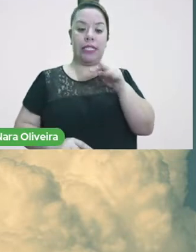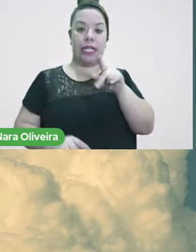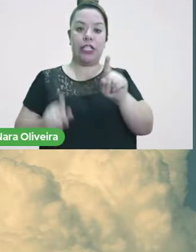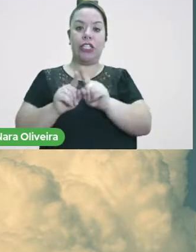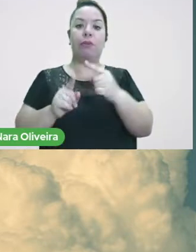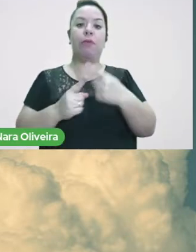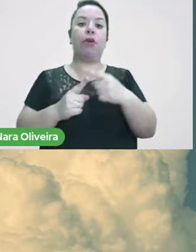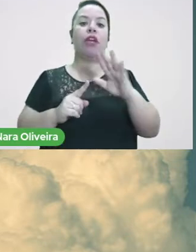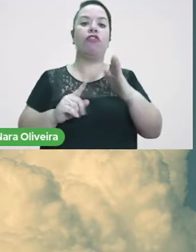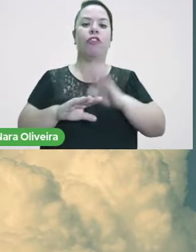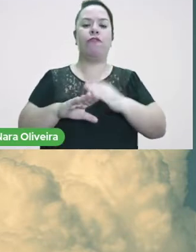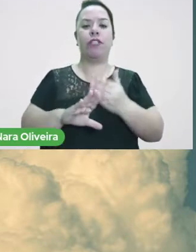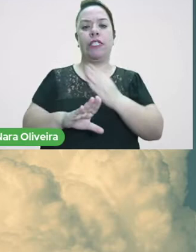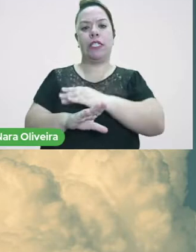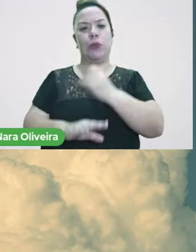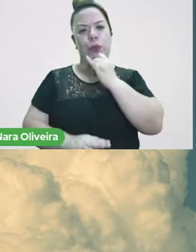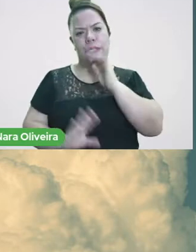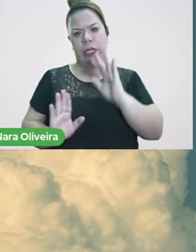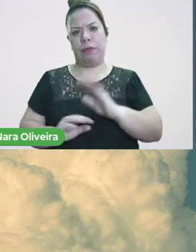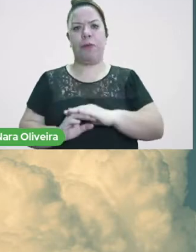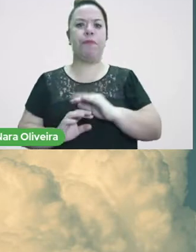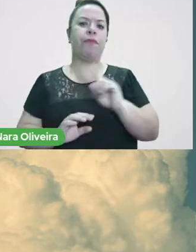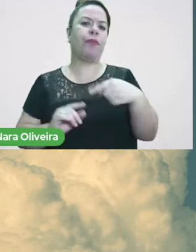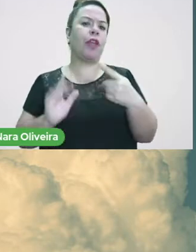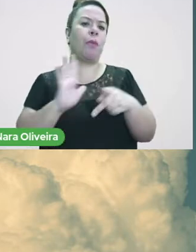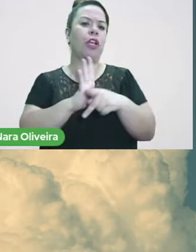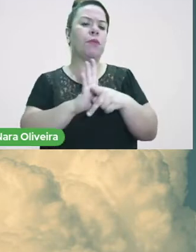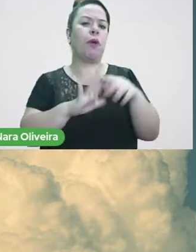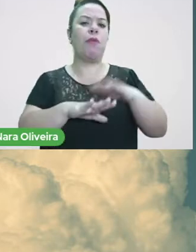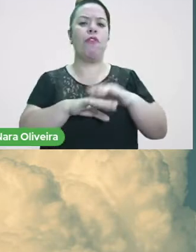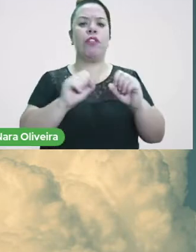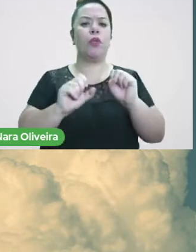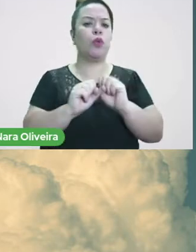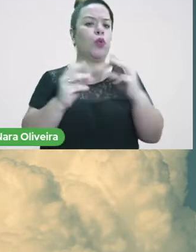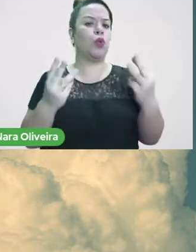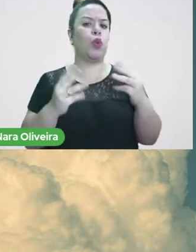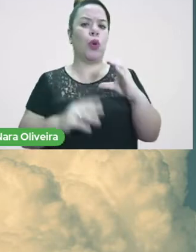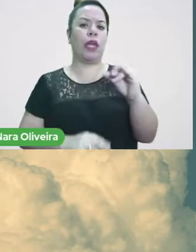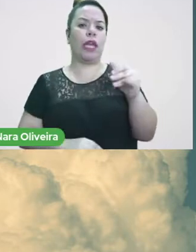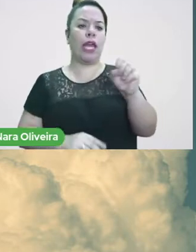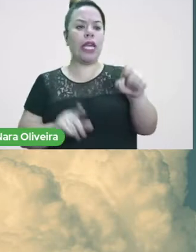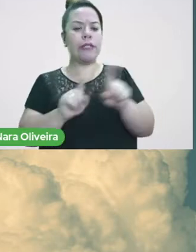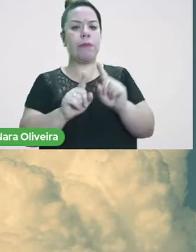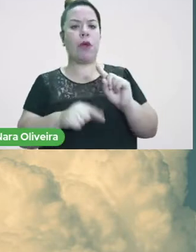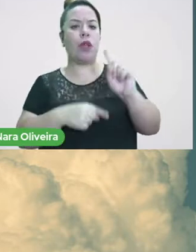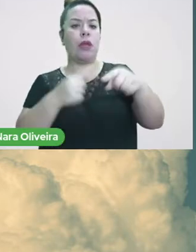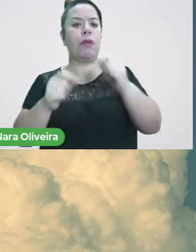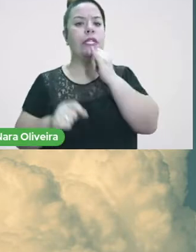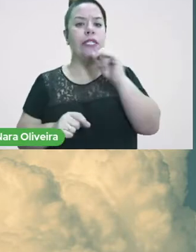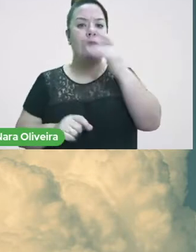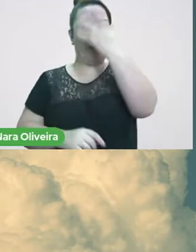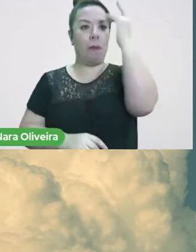certo? E aí eu vou fazer um showcase, tá? E aí depois do showcase, os stakeholders gostaram muito, e aí eu vou para produção,